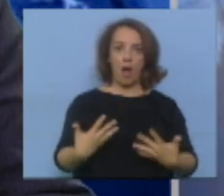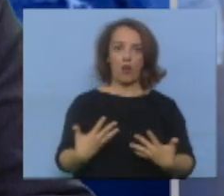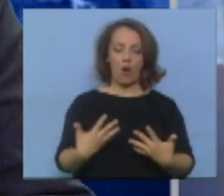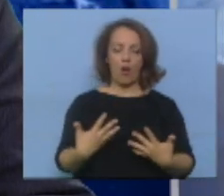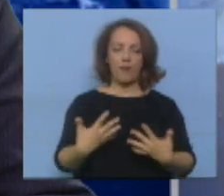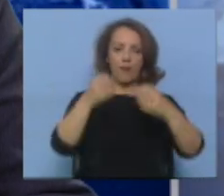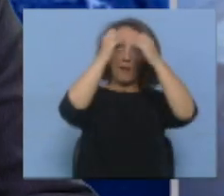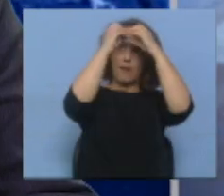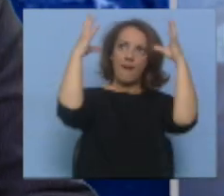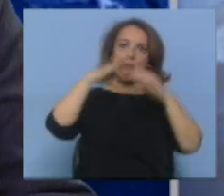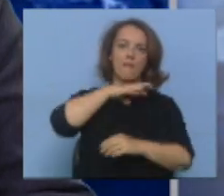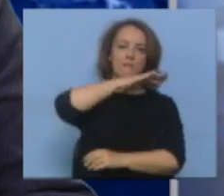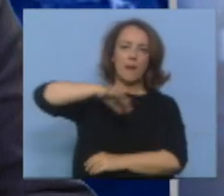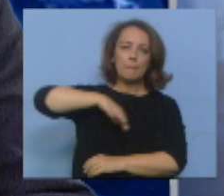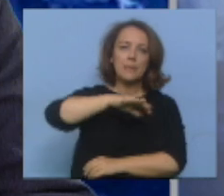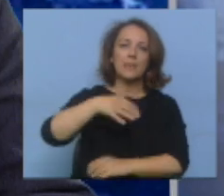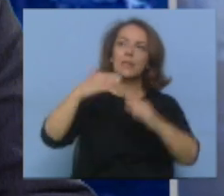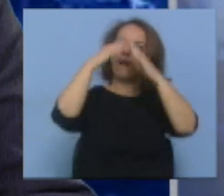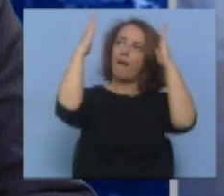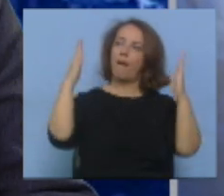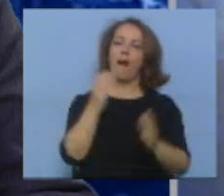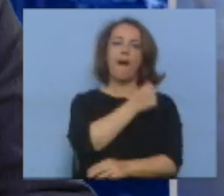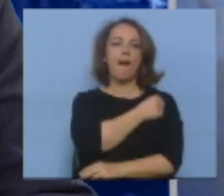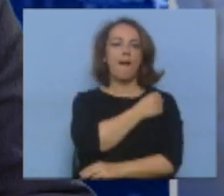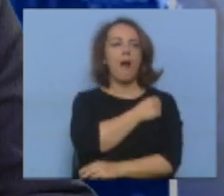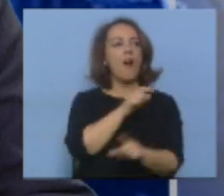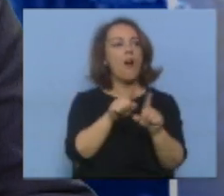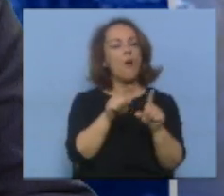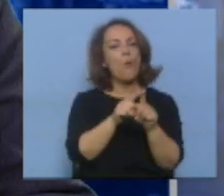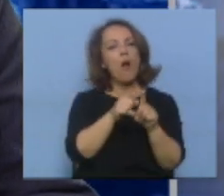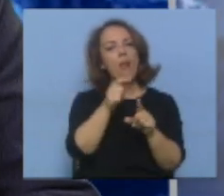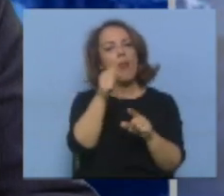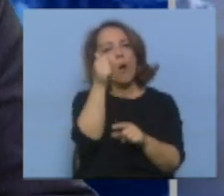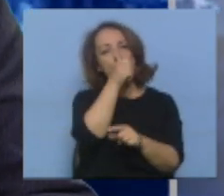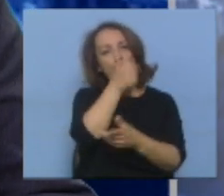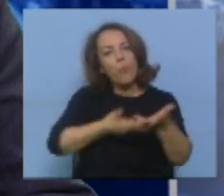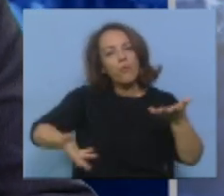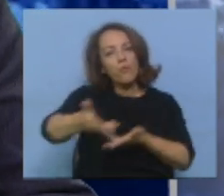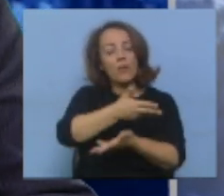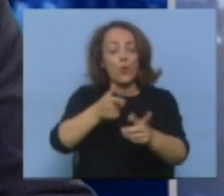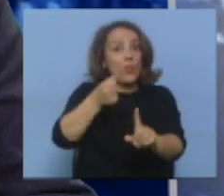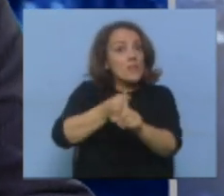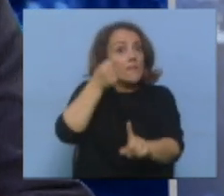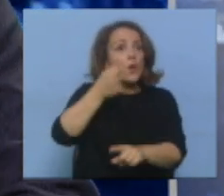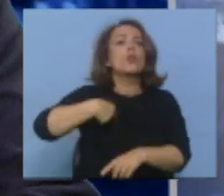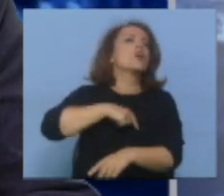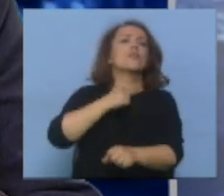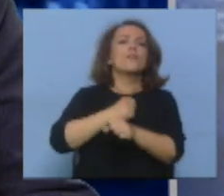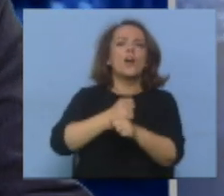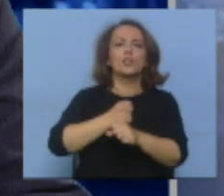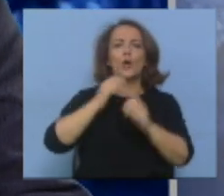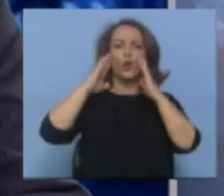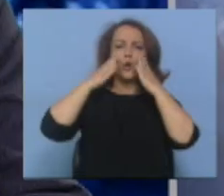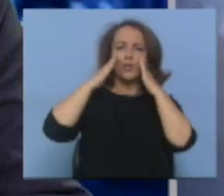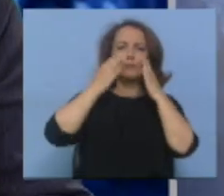a nossa casa, é um lugar de convívio, tem sido grande desafio. Estamos a fazer concursos pelo